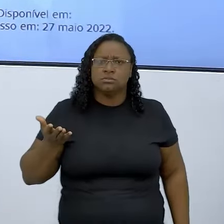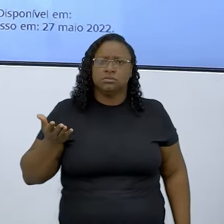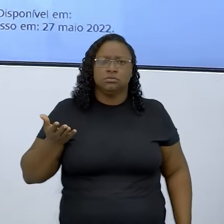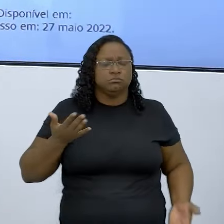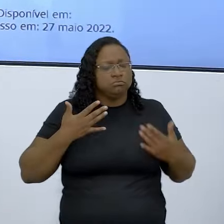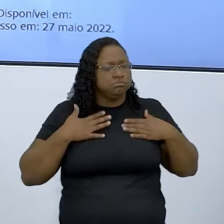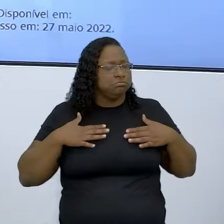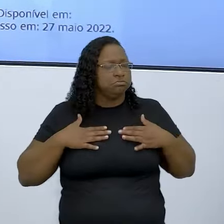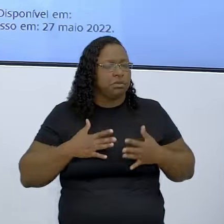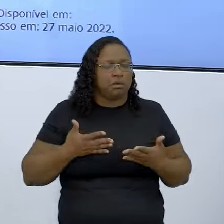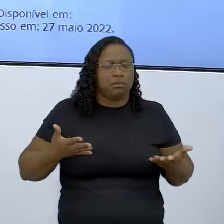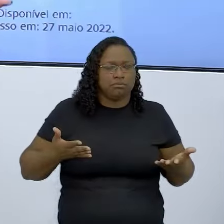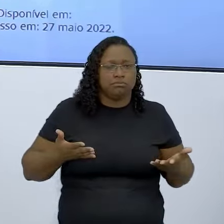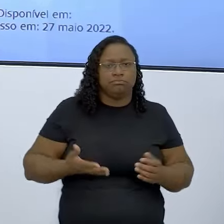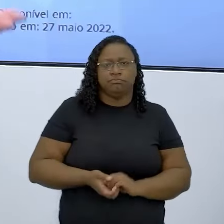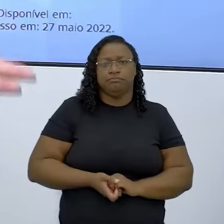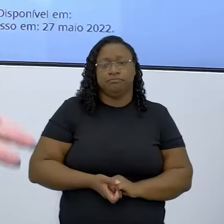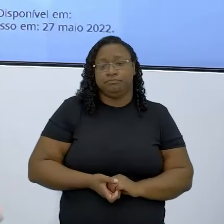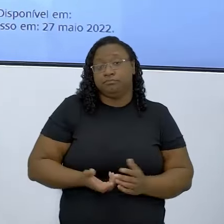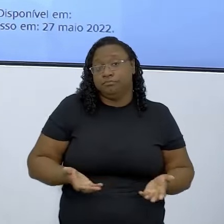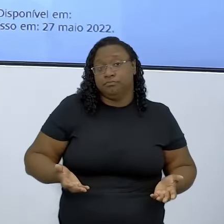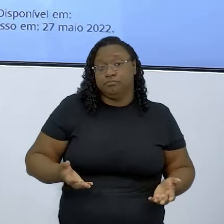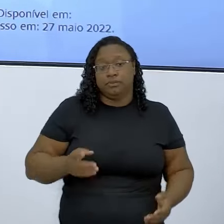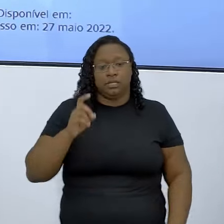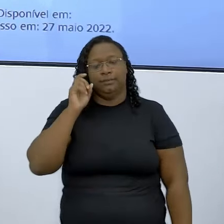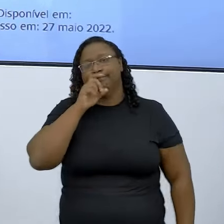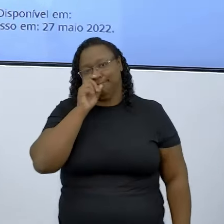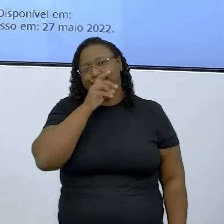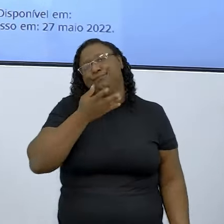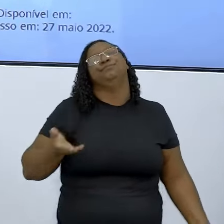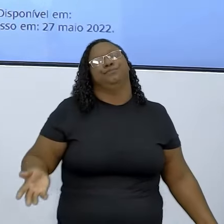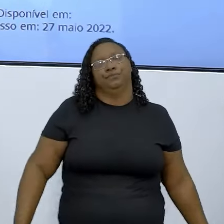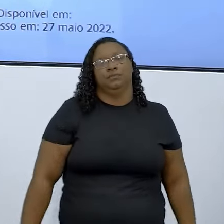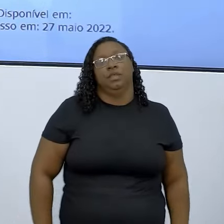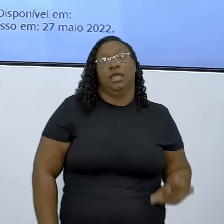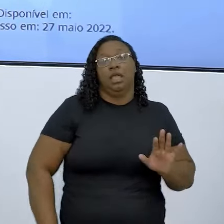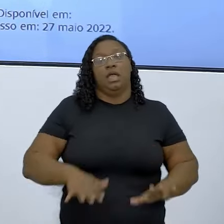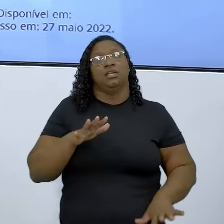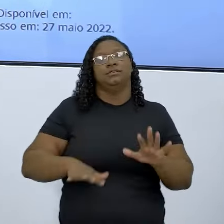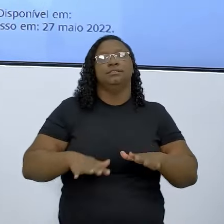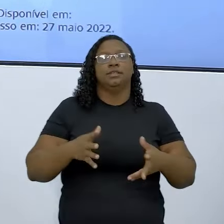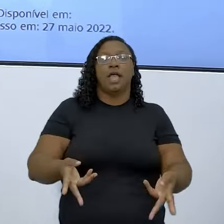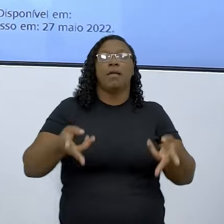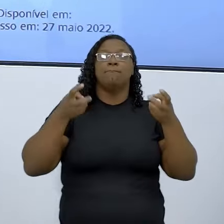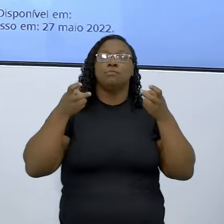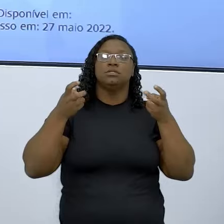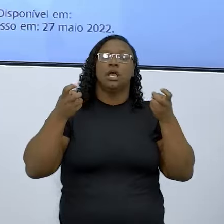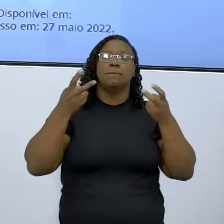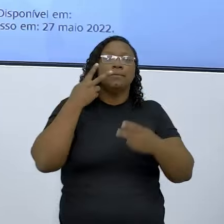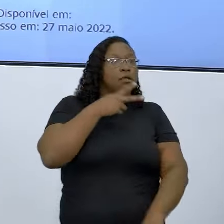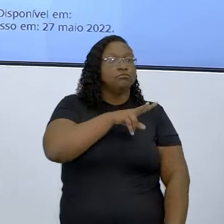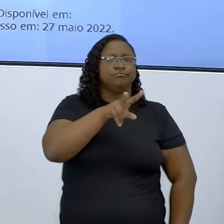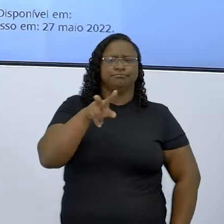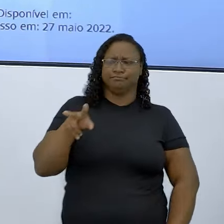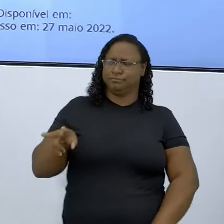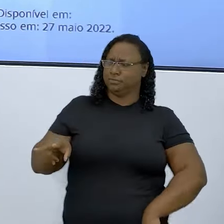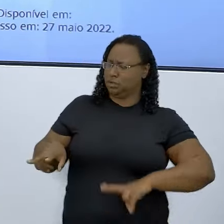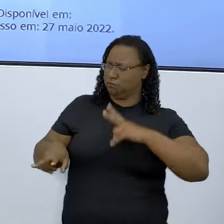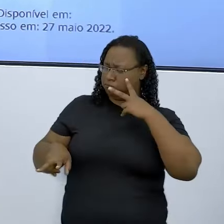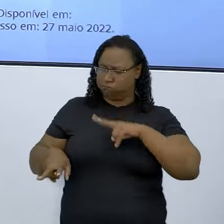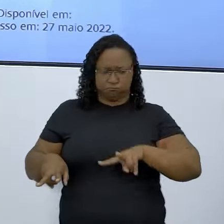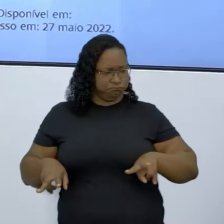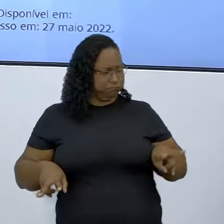transpor, é uma falácia, é uma mentira. A gente, às vezes, tem essa concepção de olhar para essas coisas como, tipo,